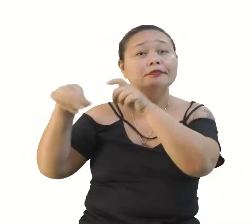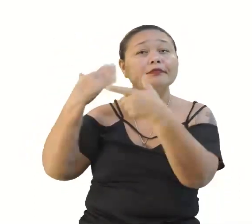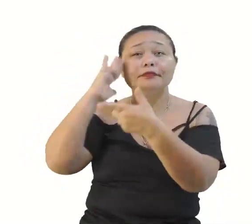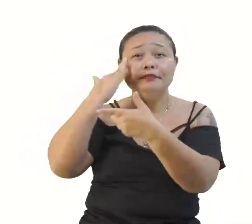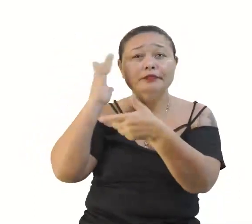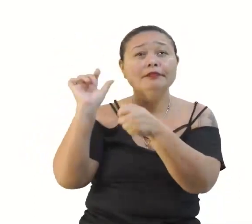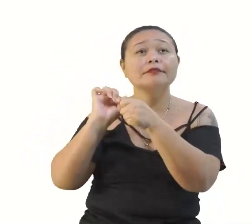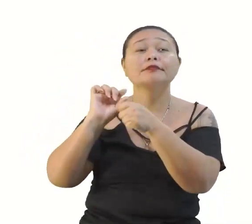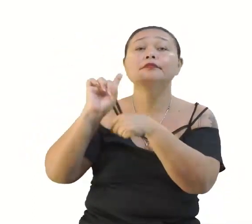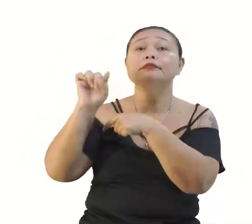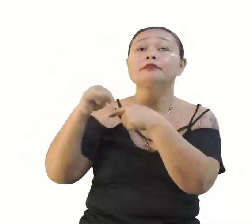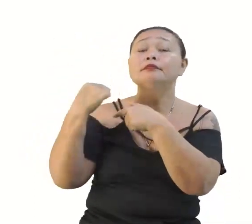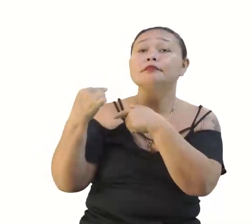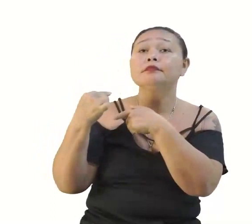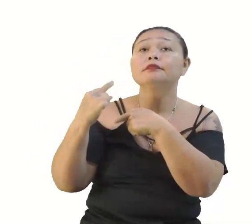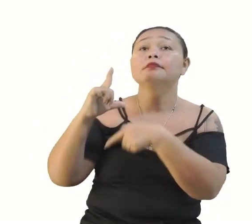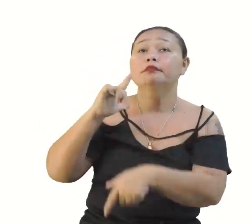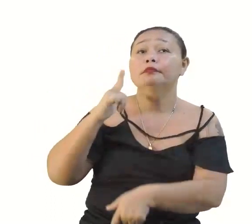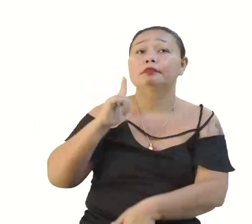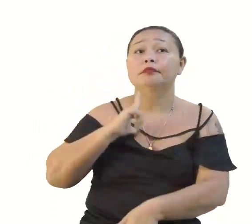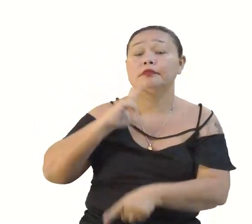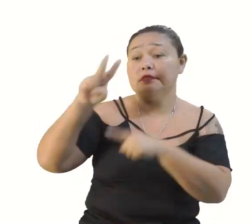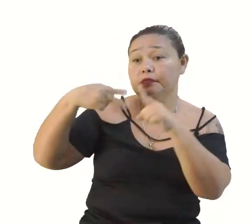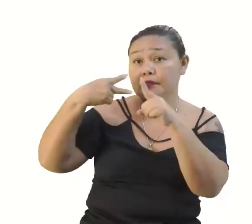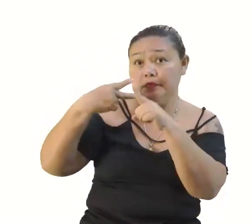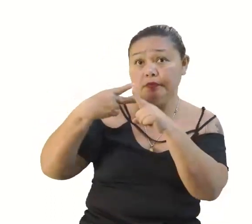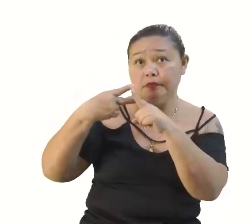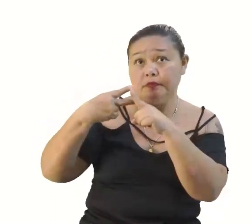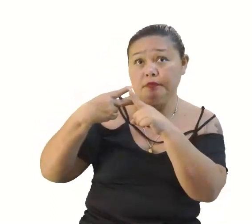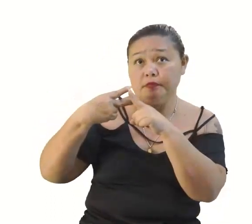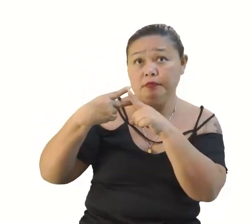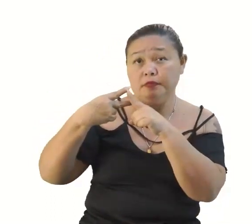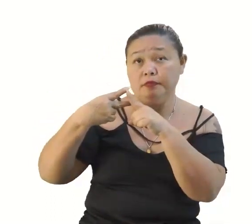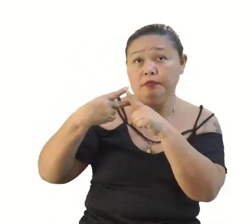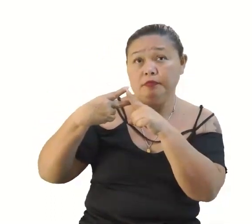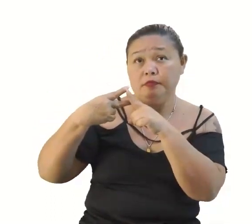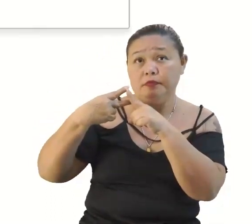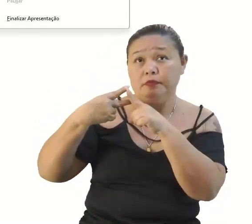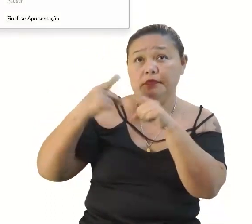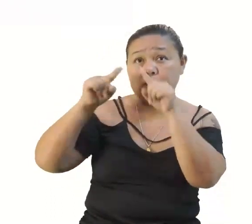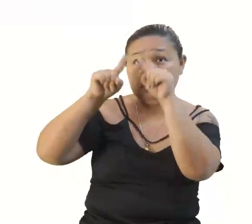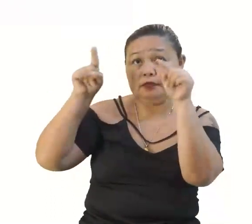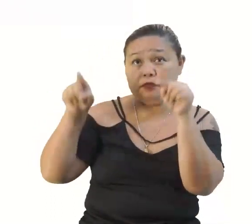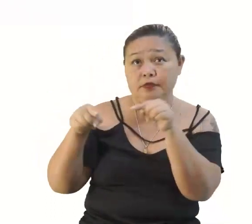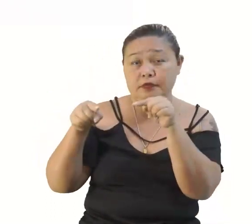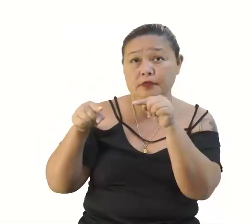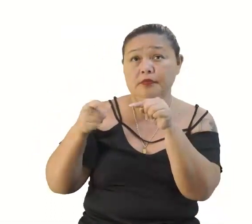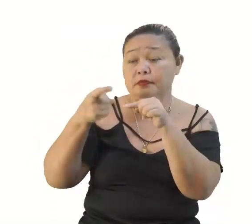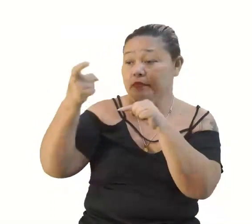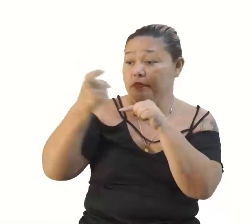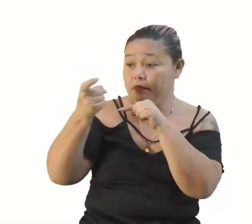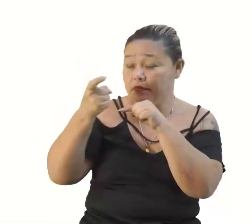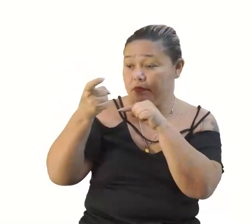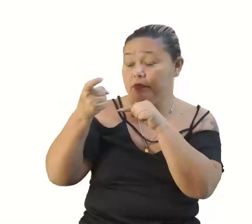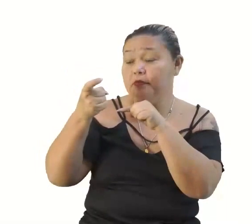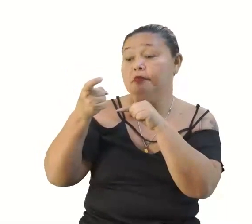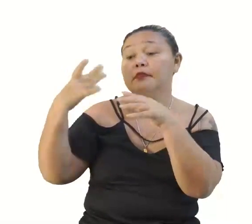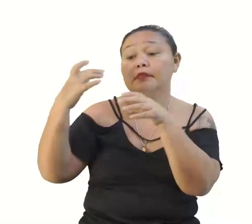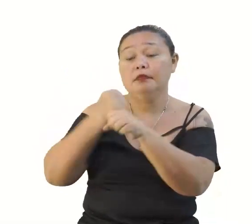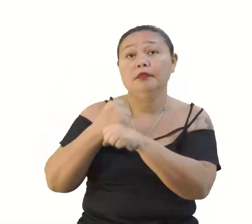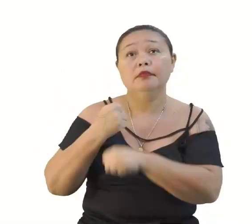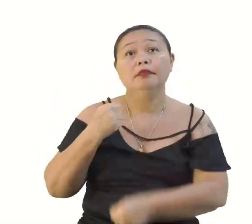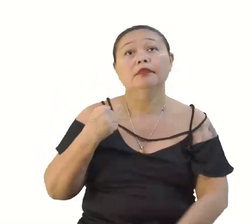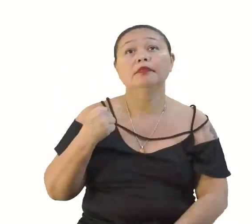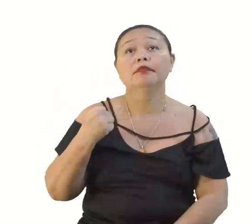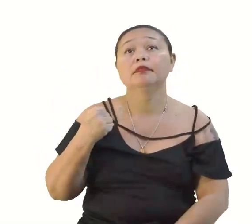lógica? Pode ser, então... 2 vezes, entre parênteses, x mais 2... Ou